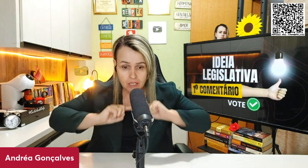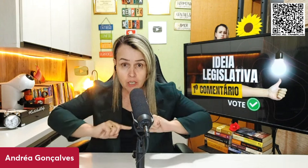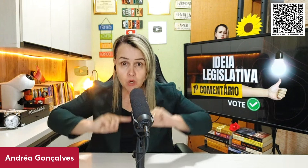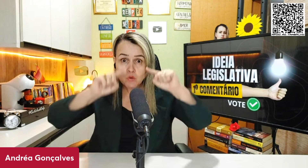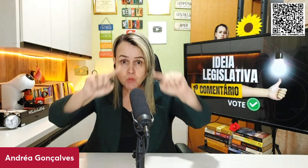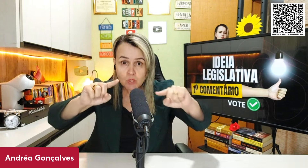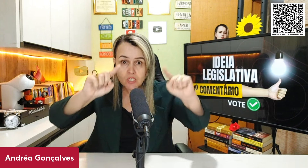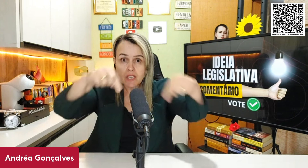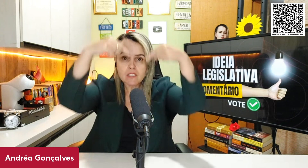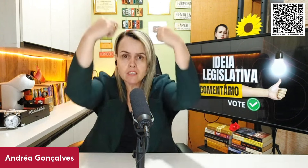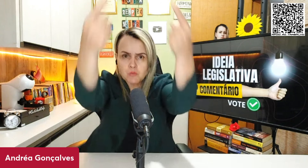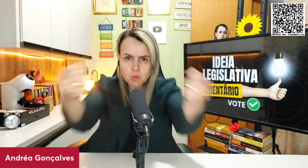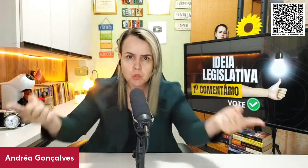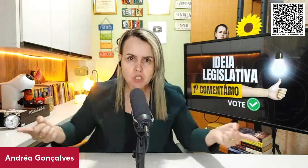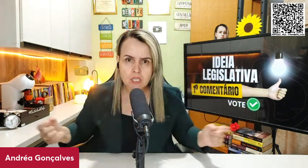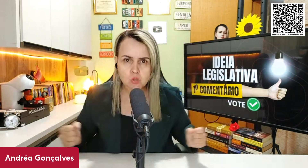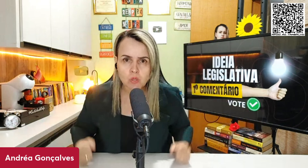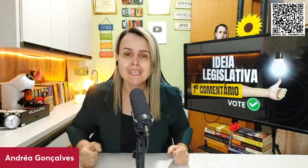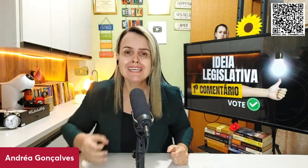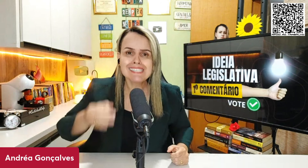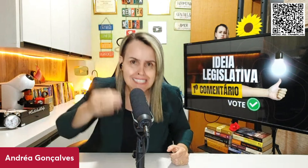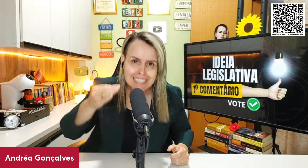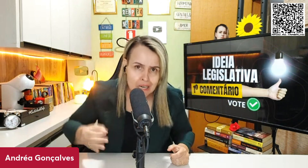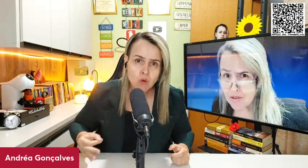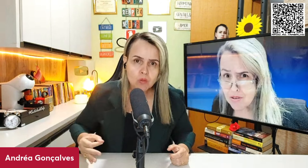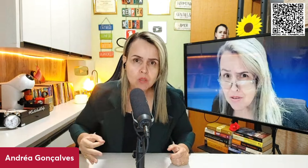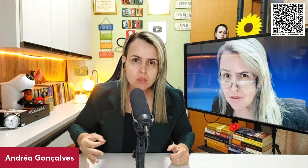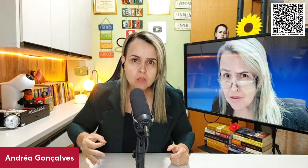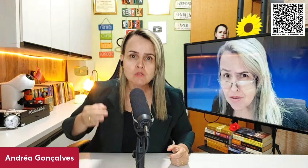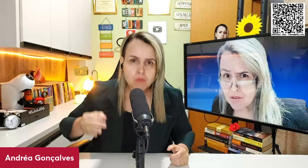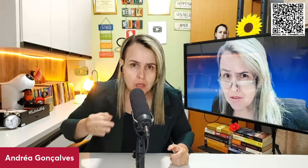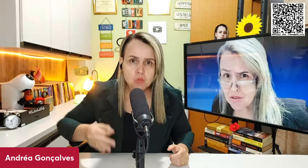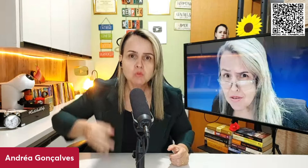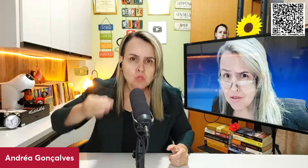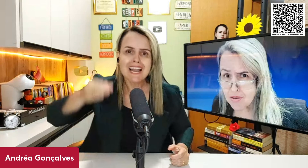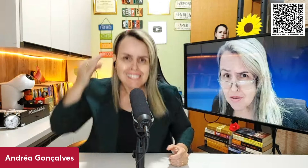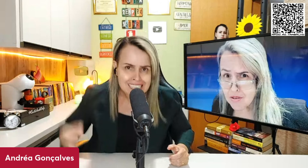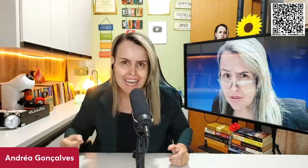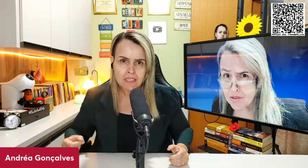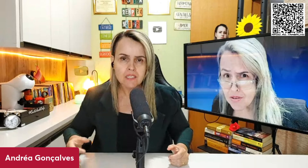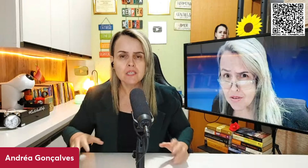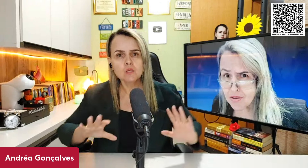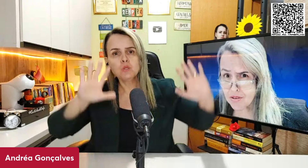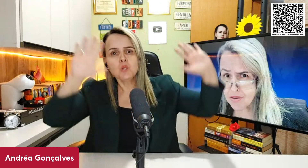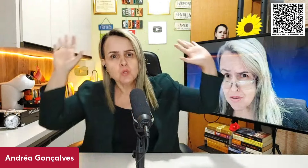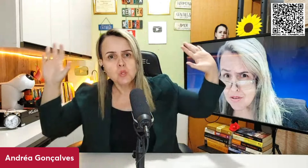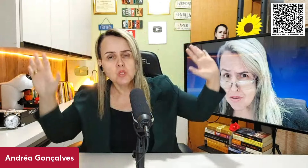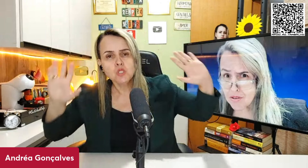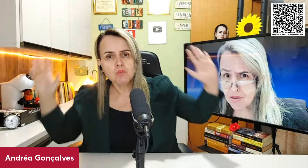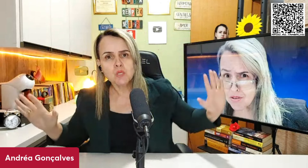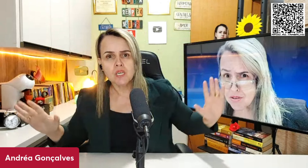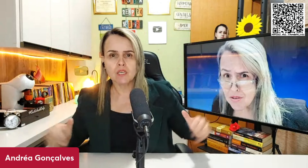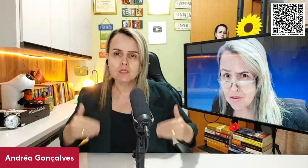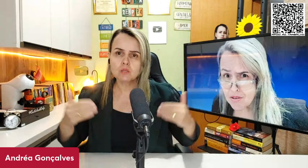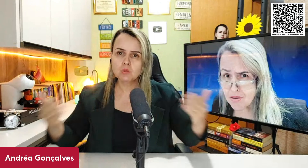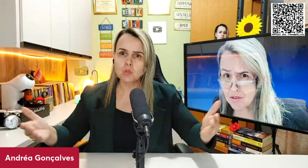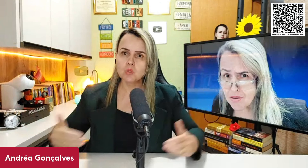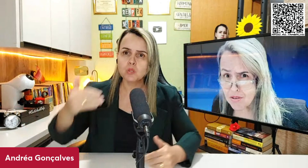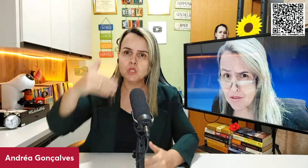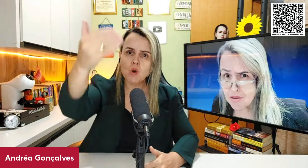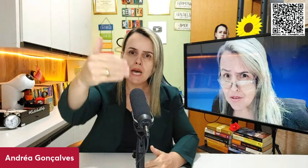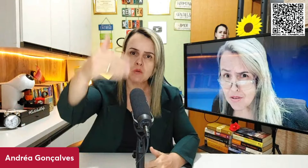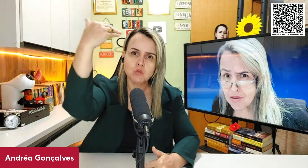eu você e as futuras gerações sen Não nós vamos nos lascar tudo em nome do quê